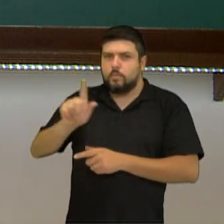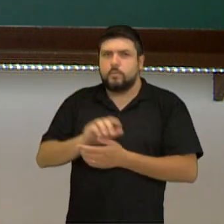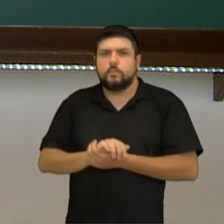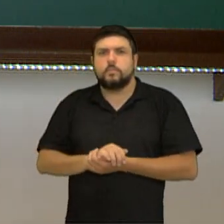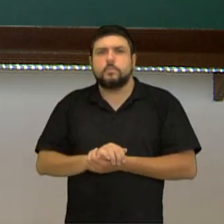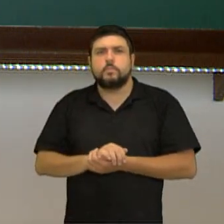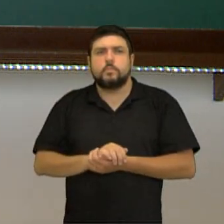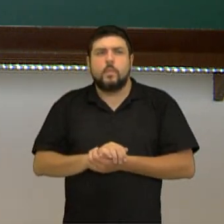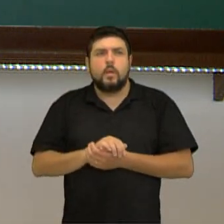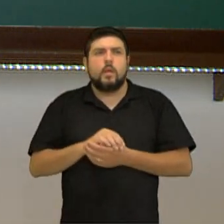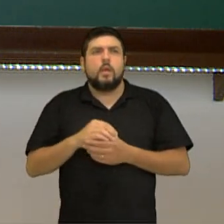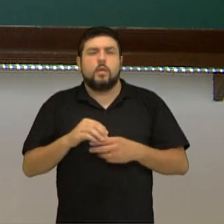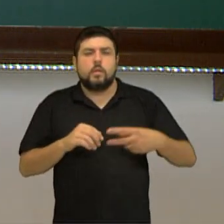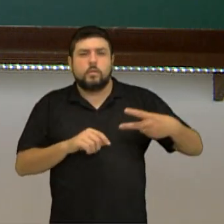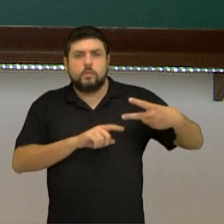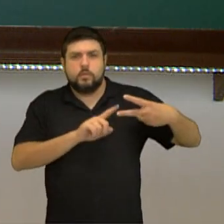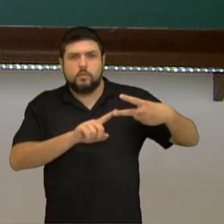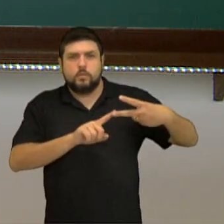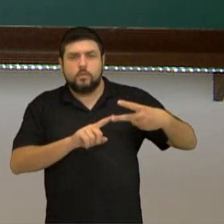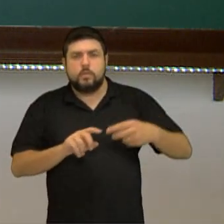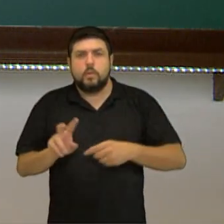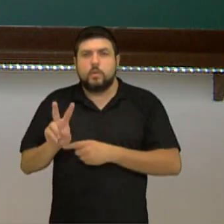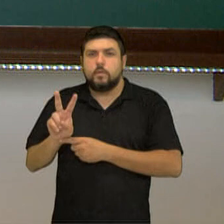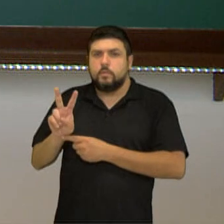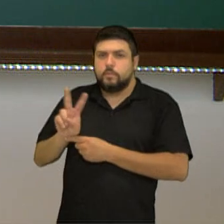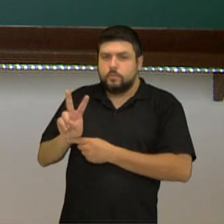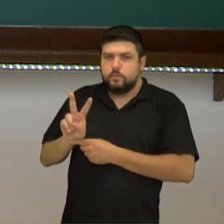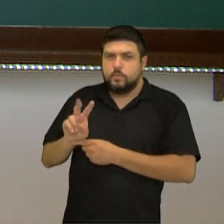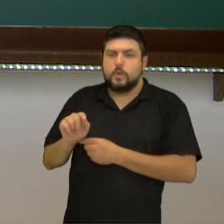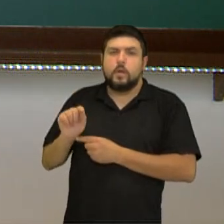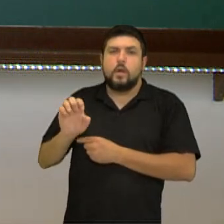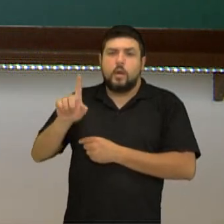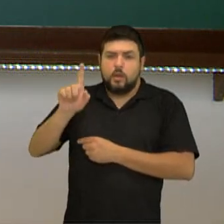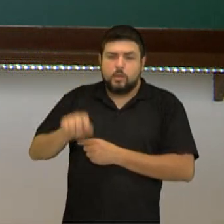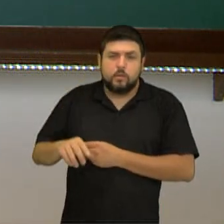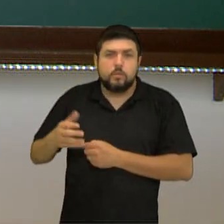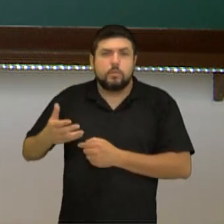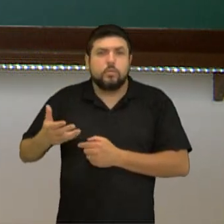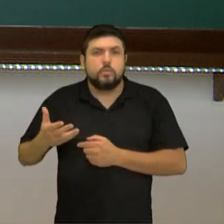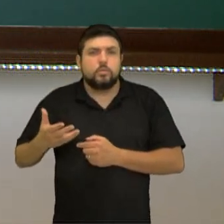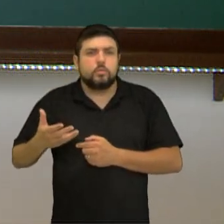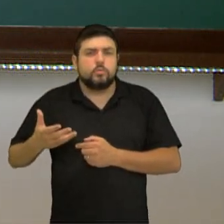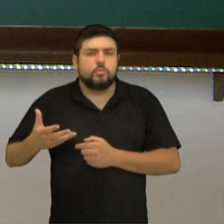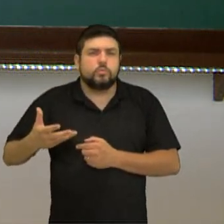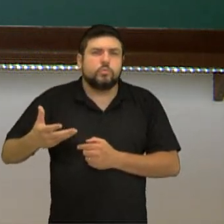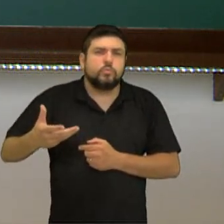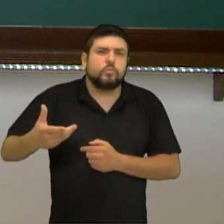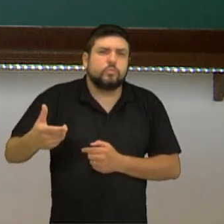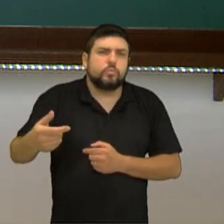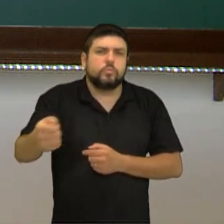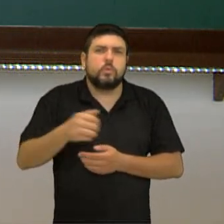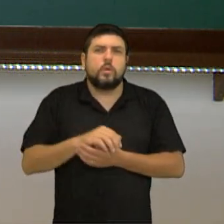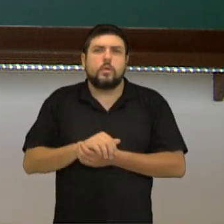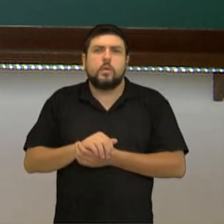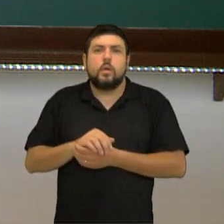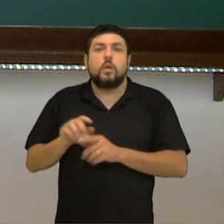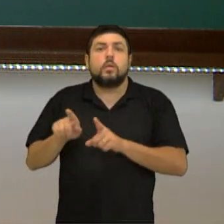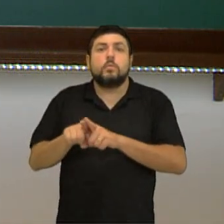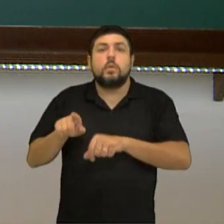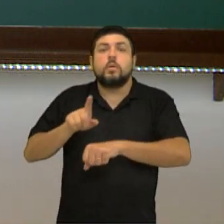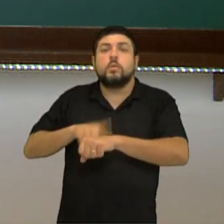percorridas e o tempo gasto para percorrê-la, certo? Isso aí representa a velha formulazinha, velocidade é igual